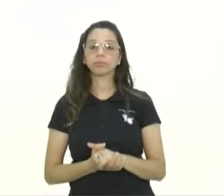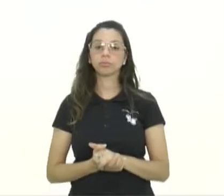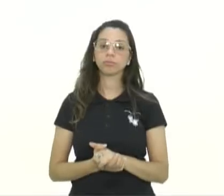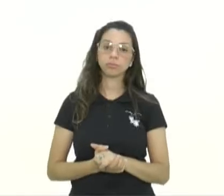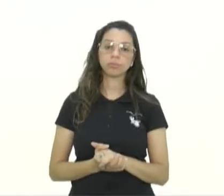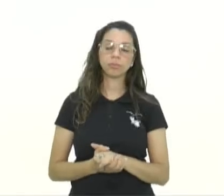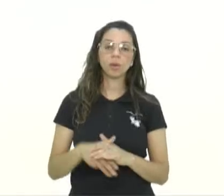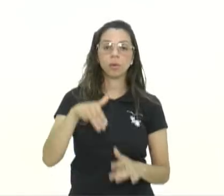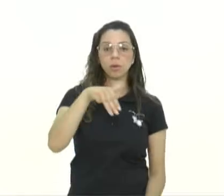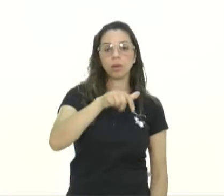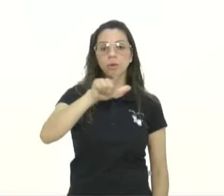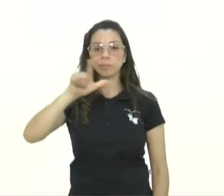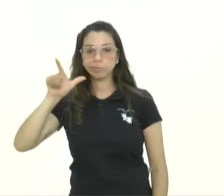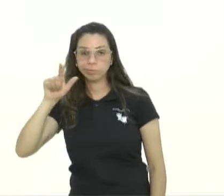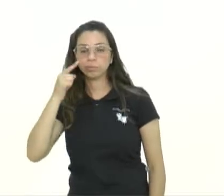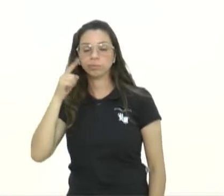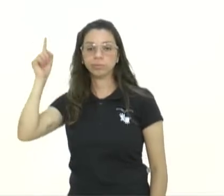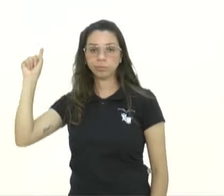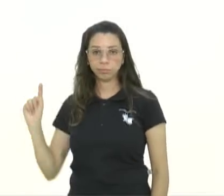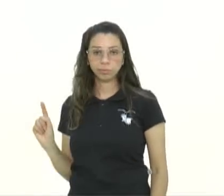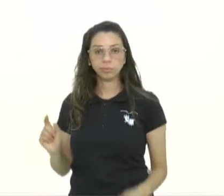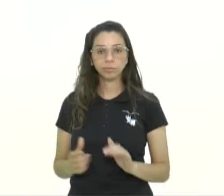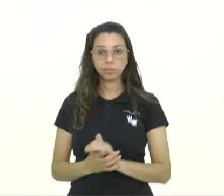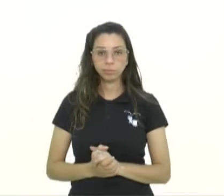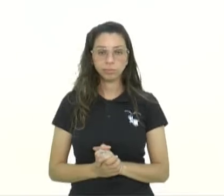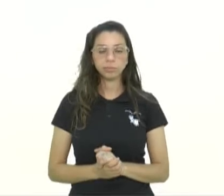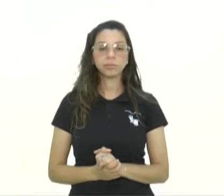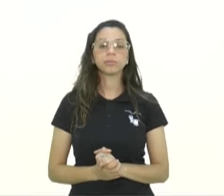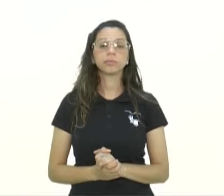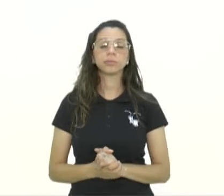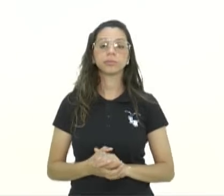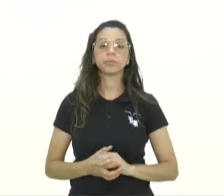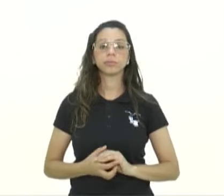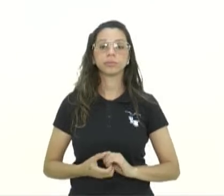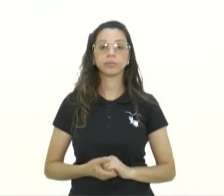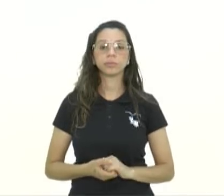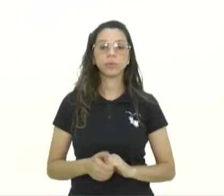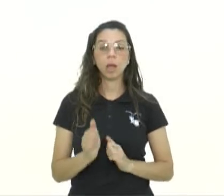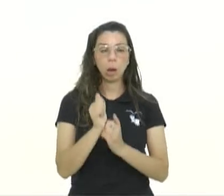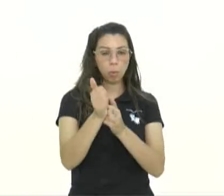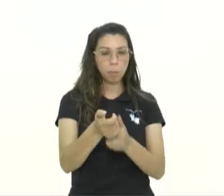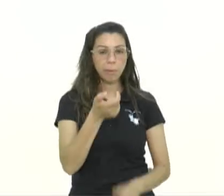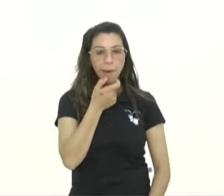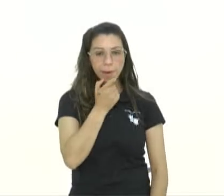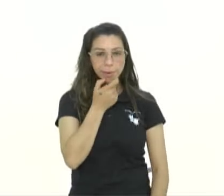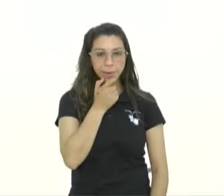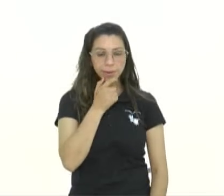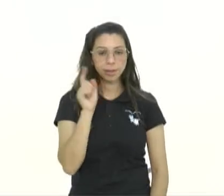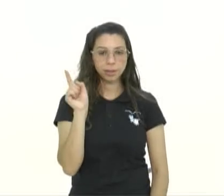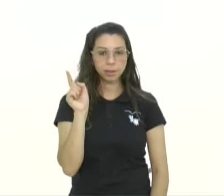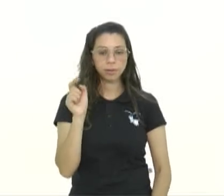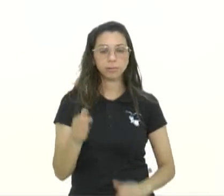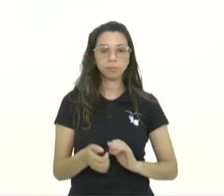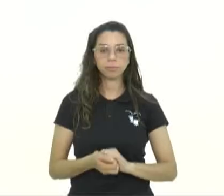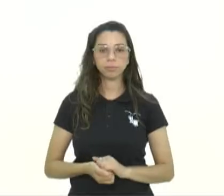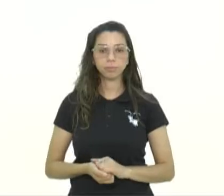Jr., original name Michael King Jr., born January 15th,